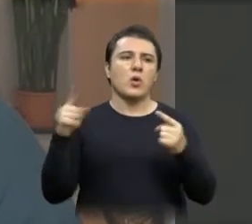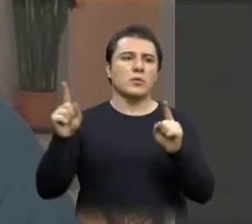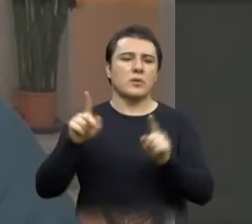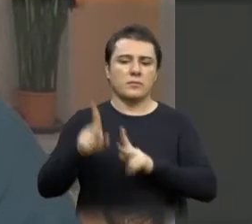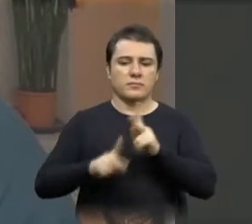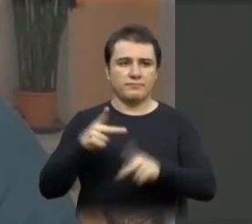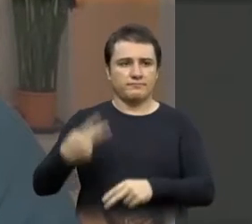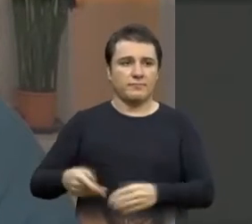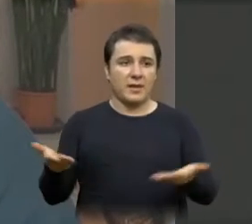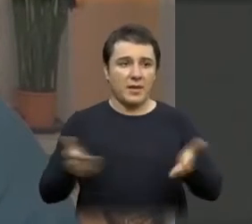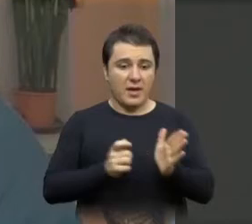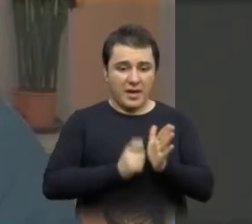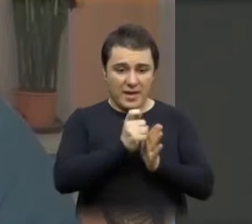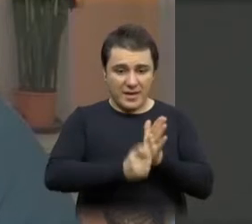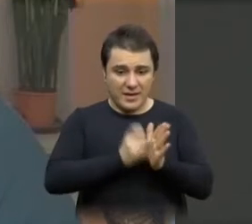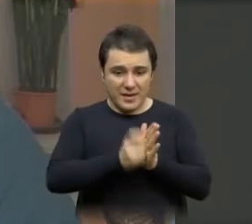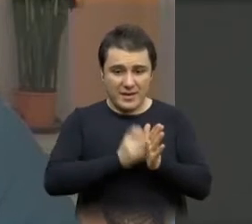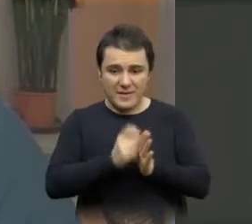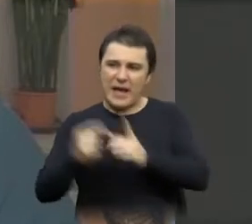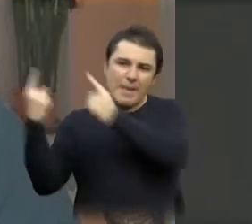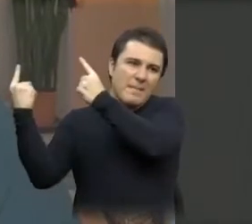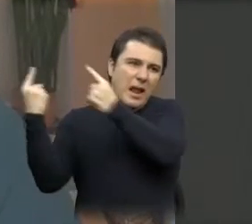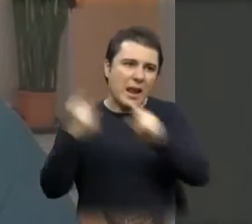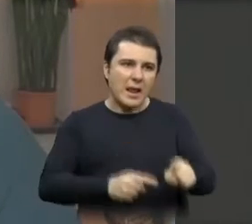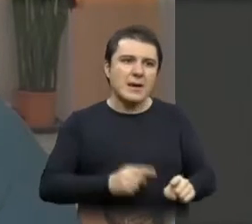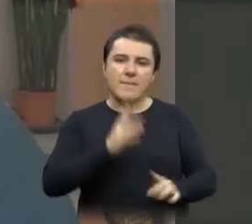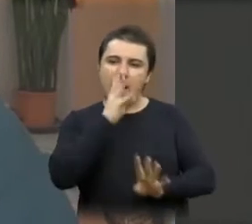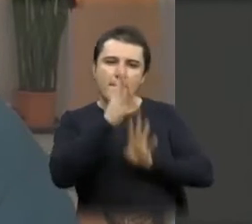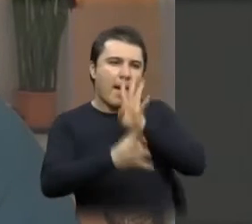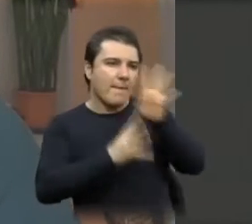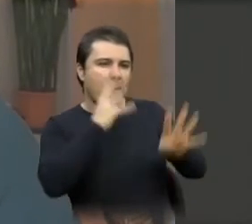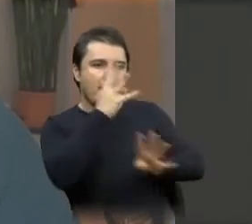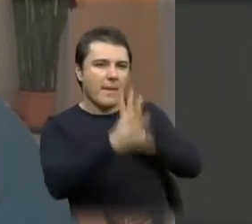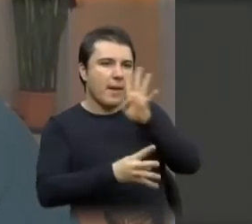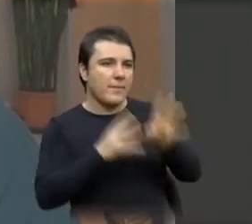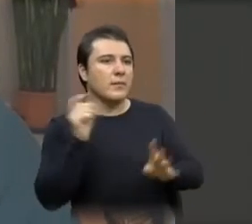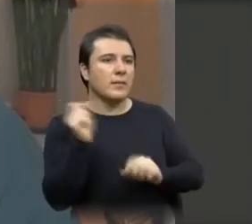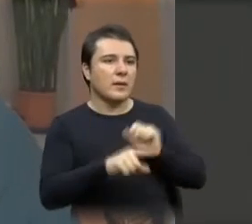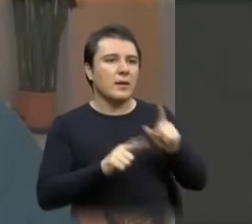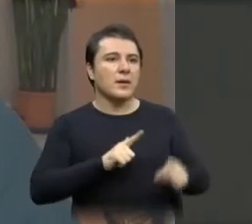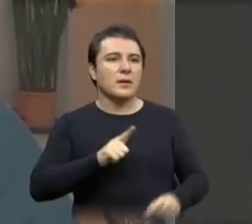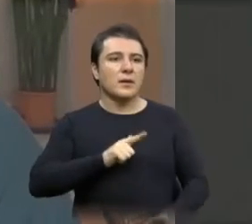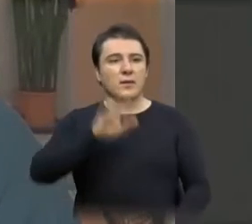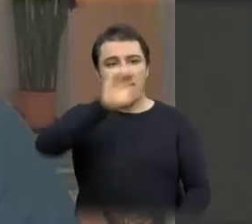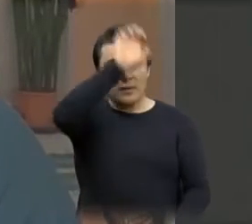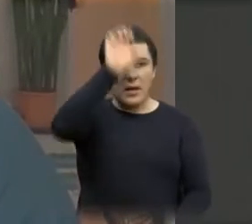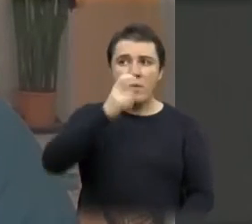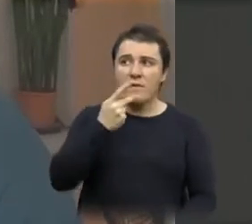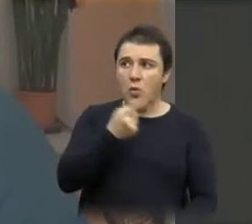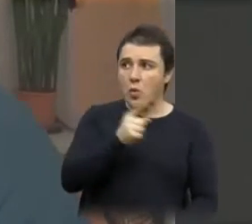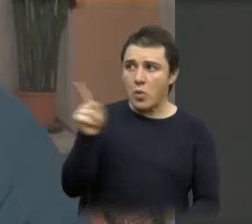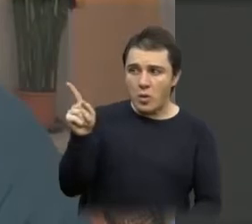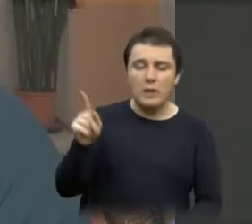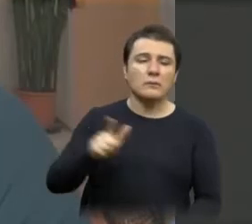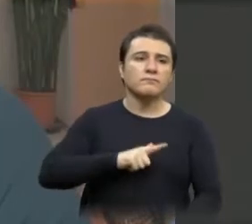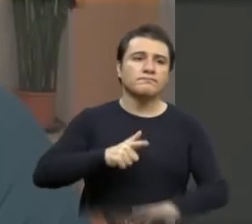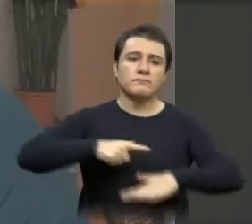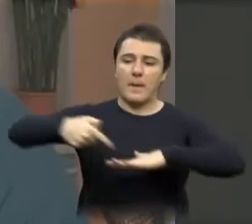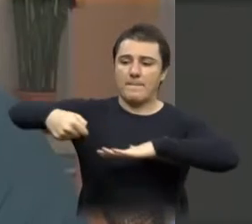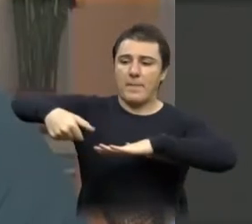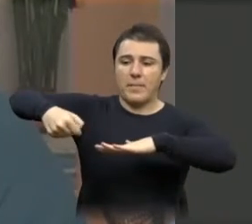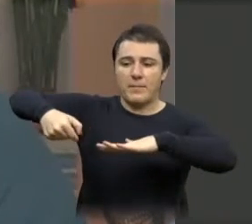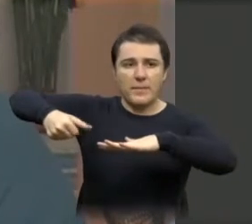agora Araraquara vira alvo de ataques. Como muito bem colocou o Edson El, a fake news